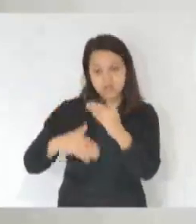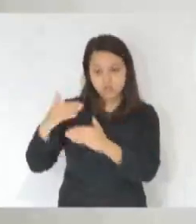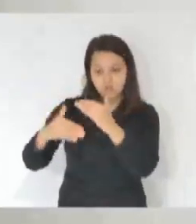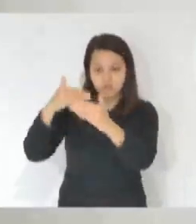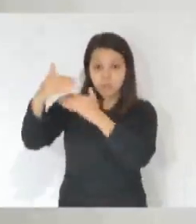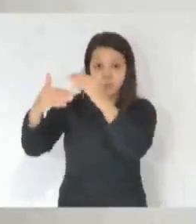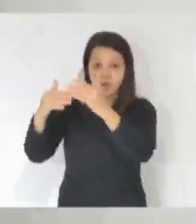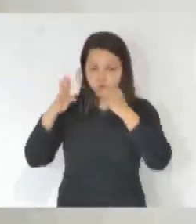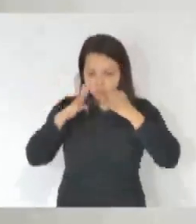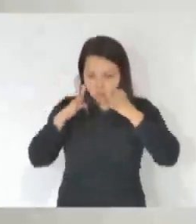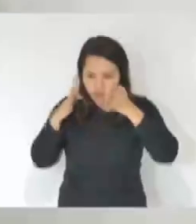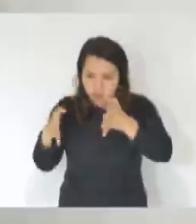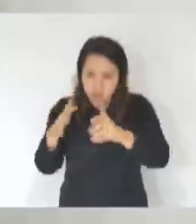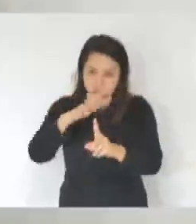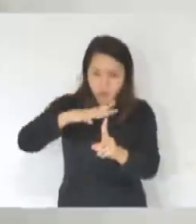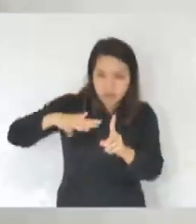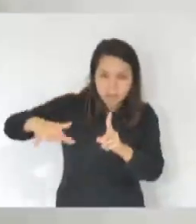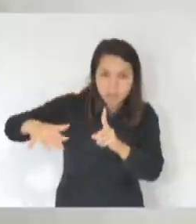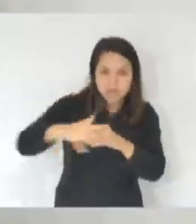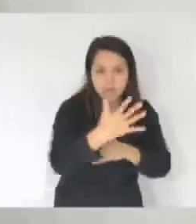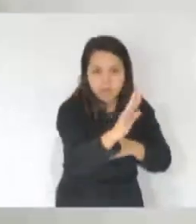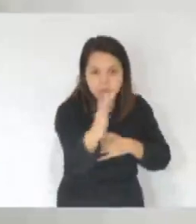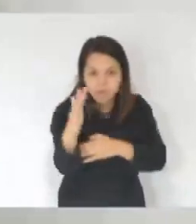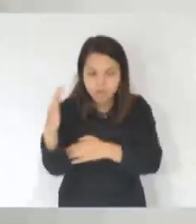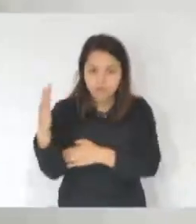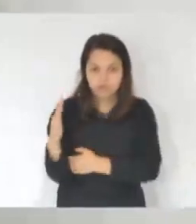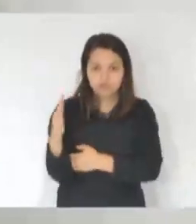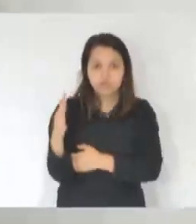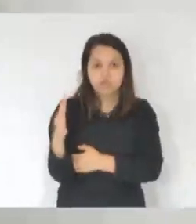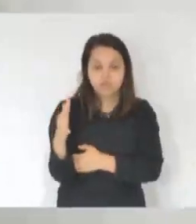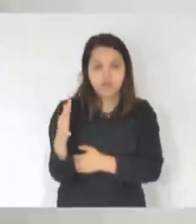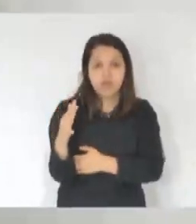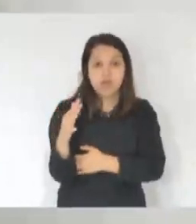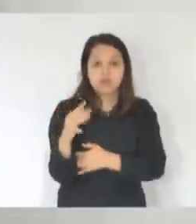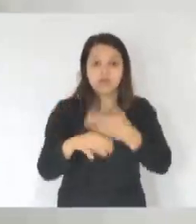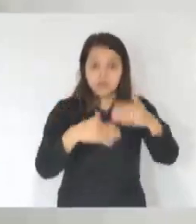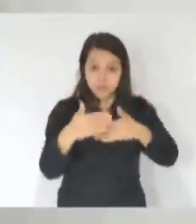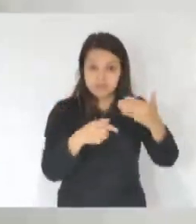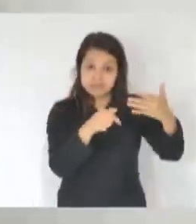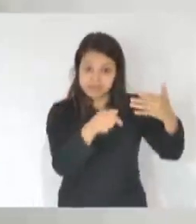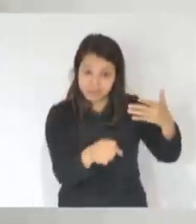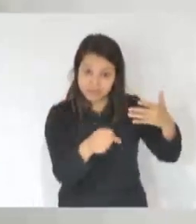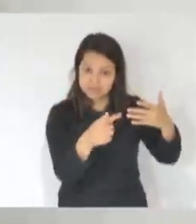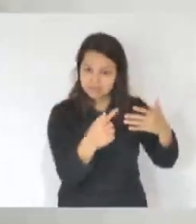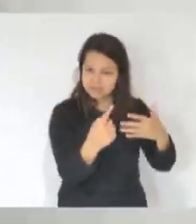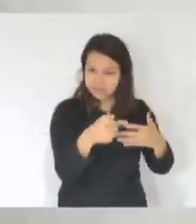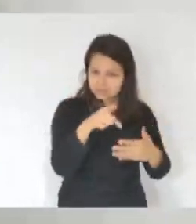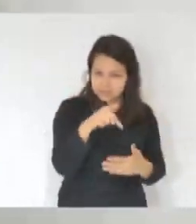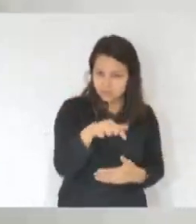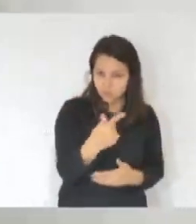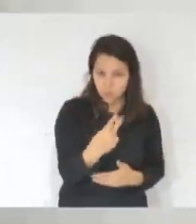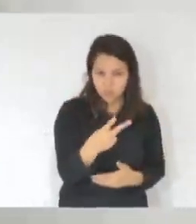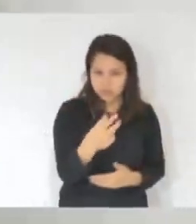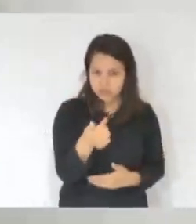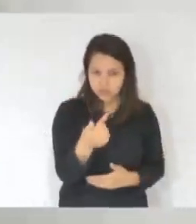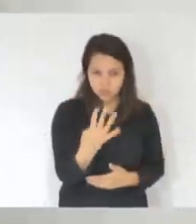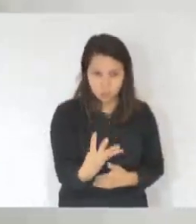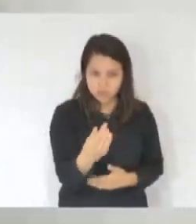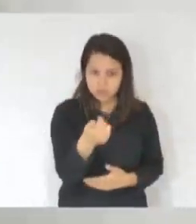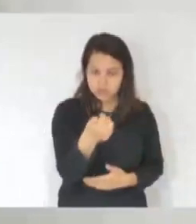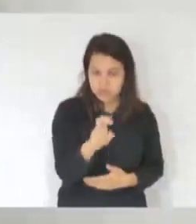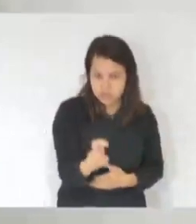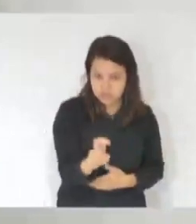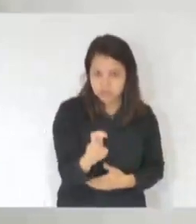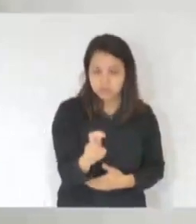numa dimensão ambiental, objetivos 6, 7, 12, 13, 14 e 15, e ainda, numa terceira